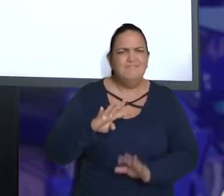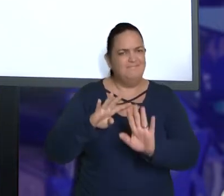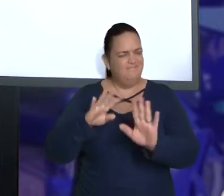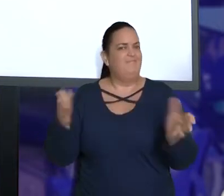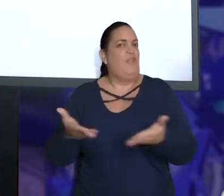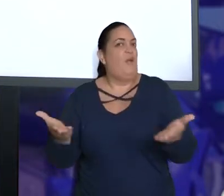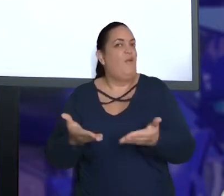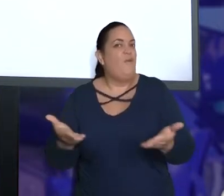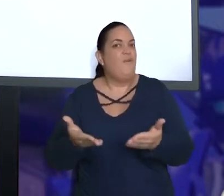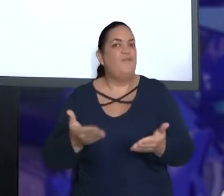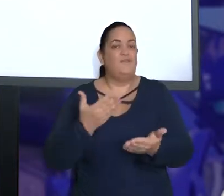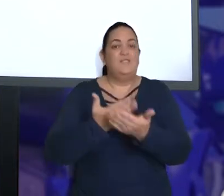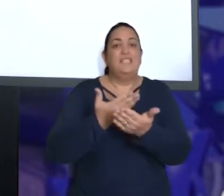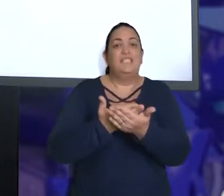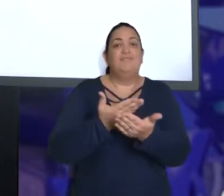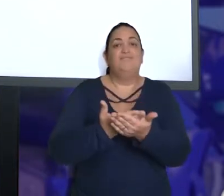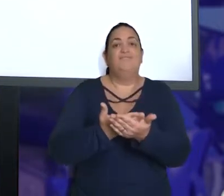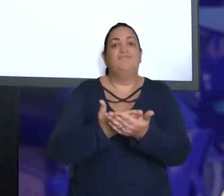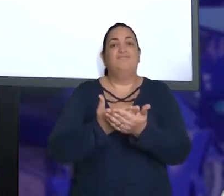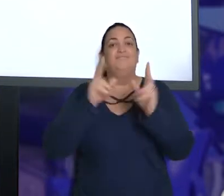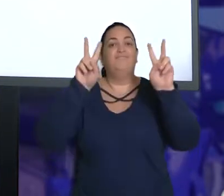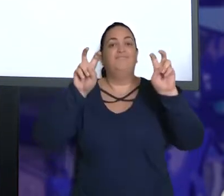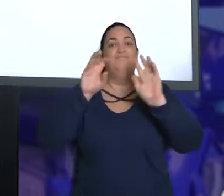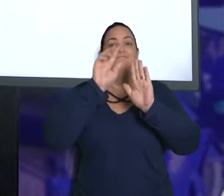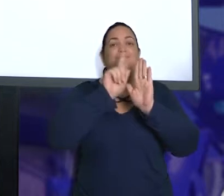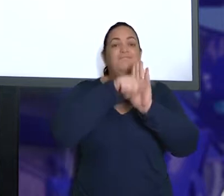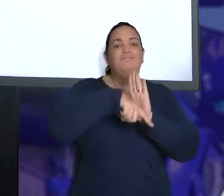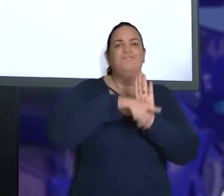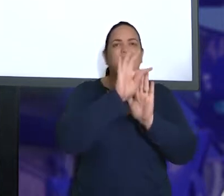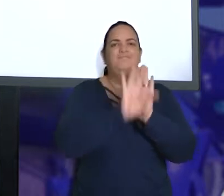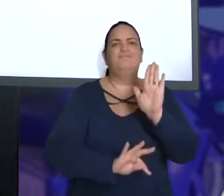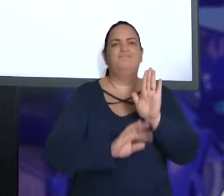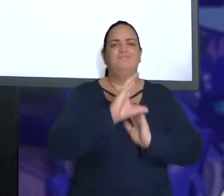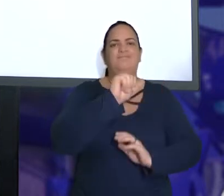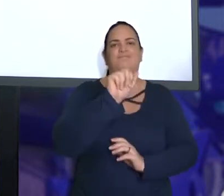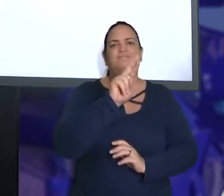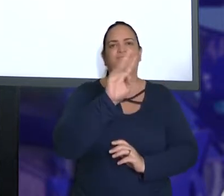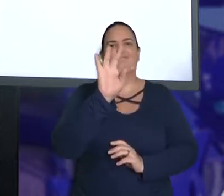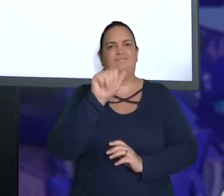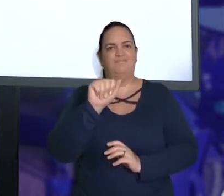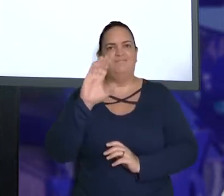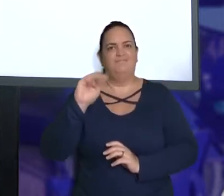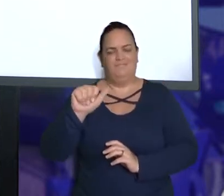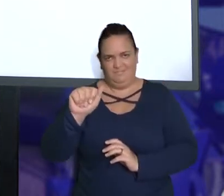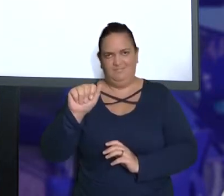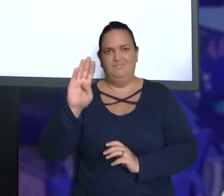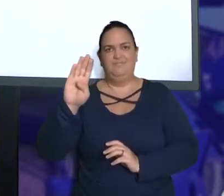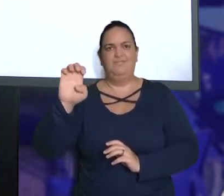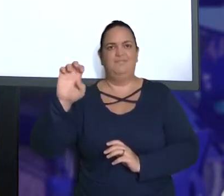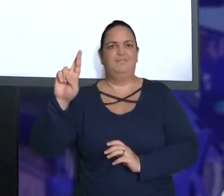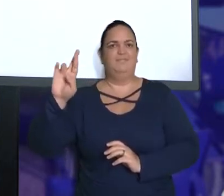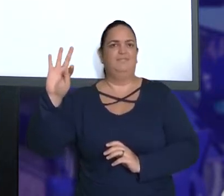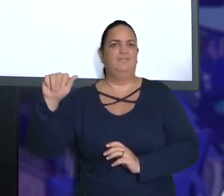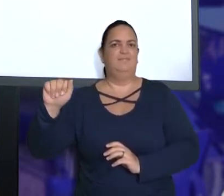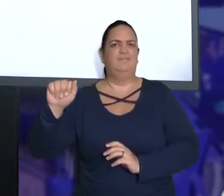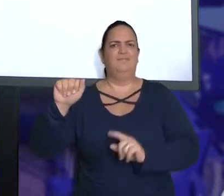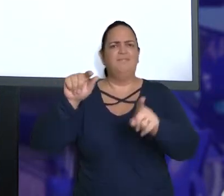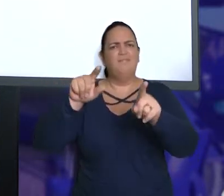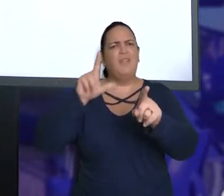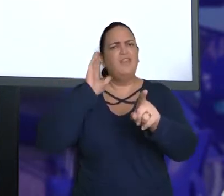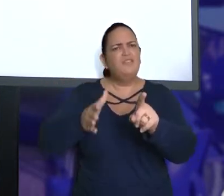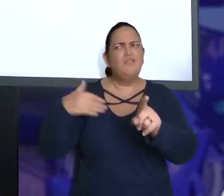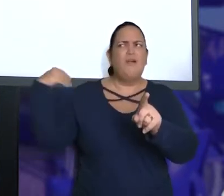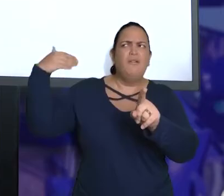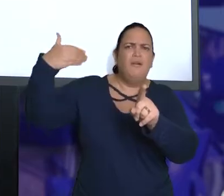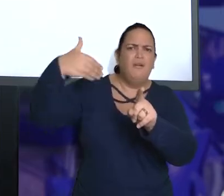gente vai falar sobre o gênero textual carta aberta. Você tem acompanhado em diversas aulas os tipos de texto argumentativos, e